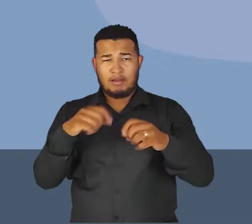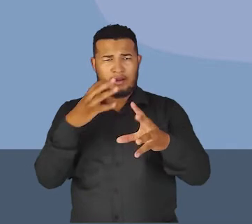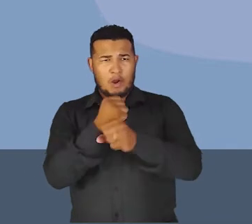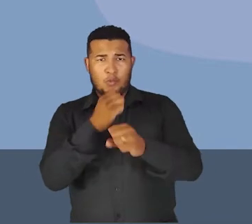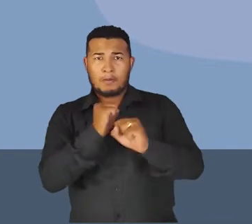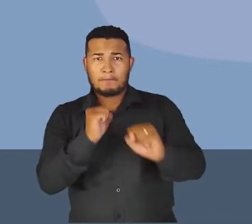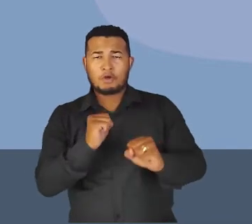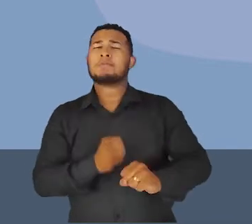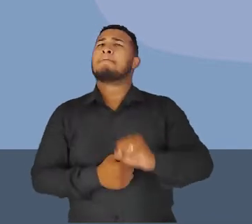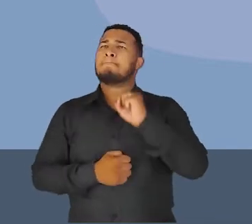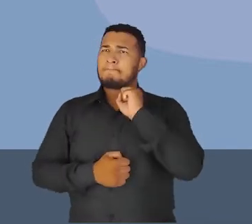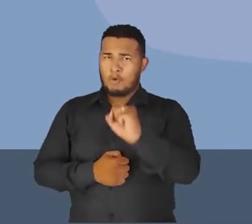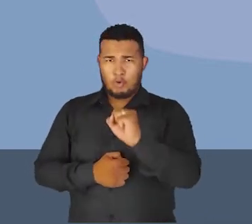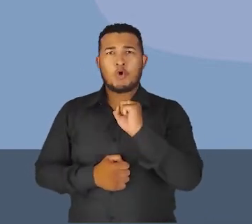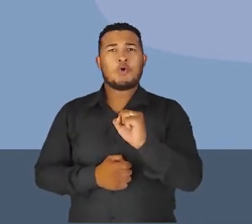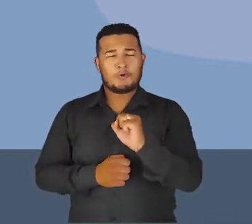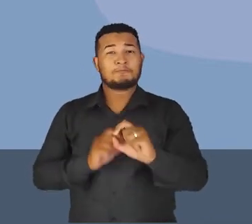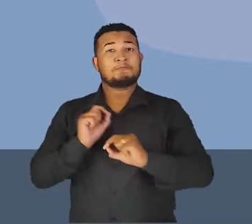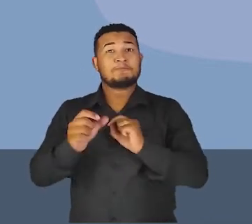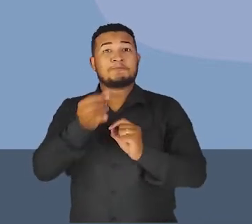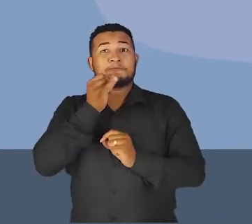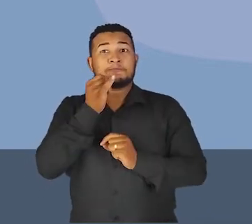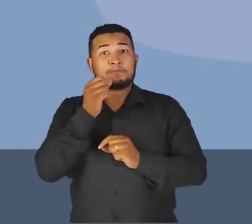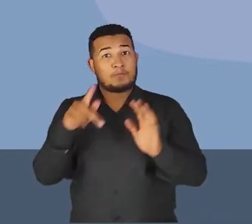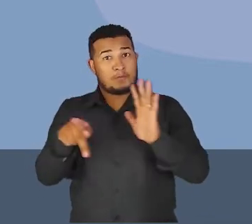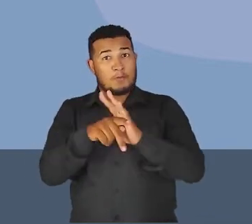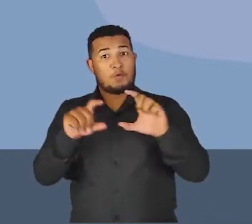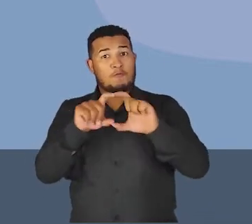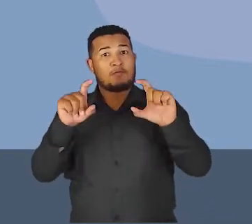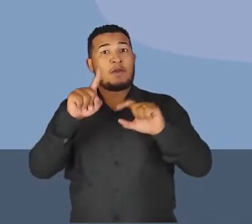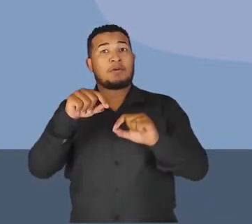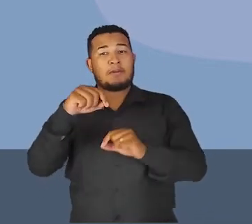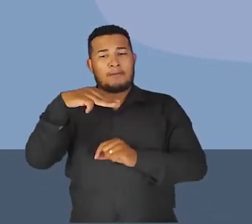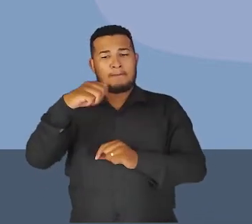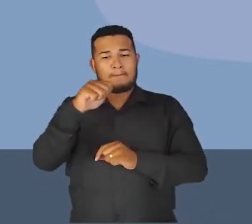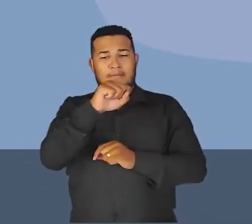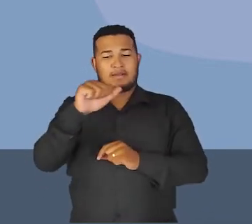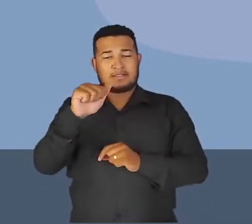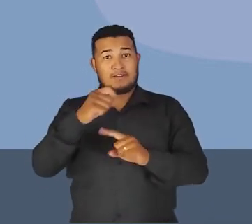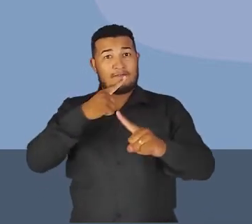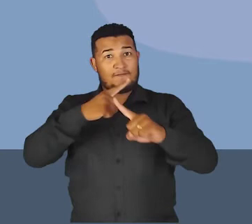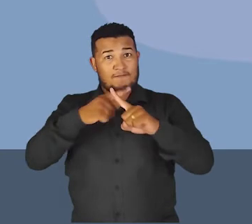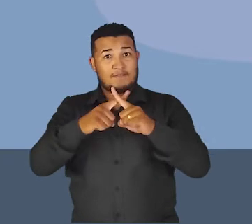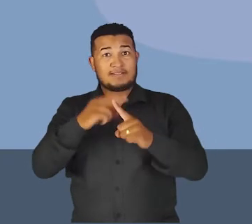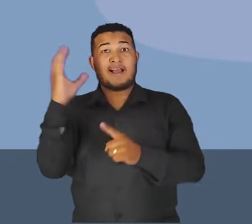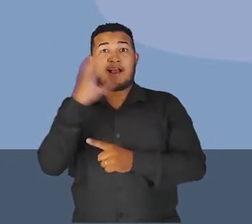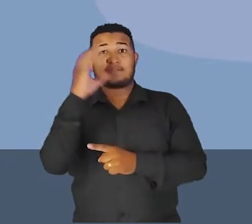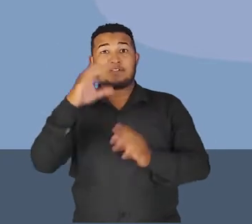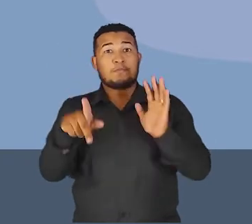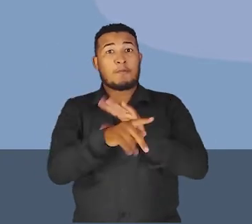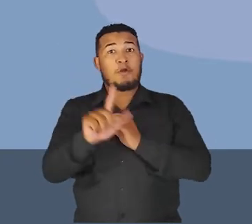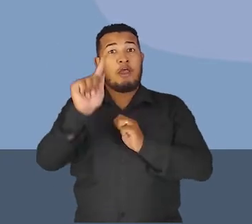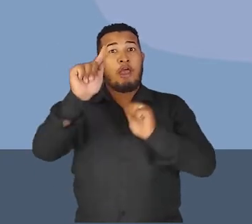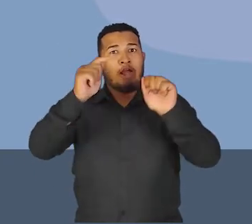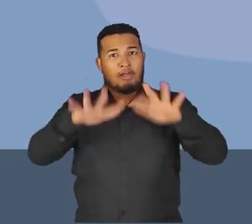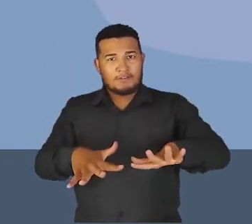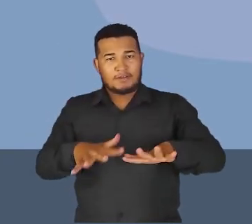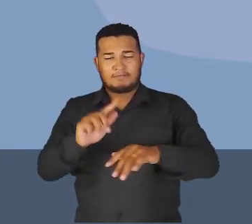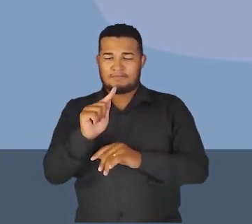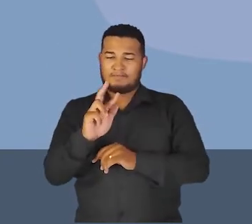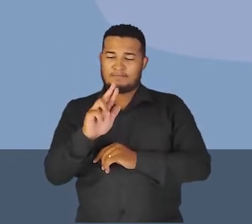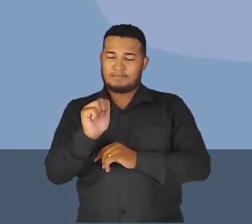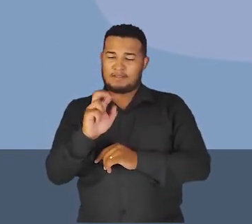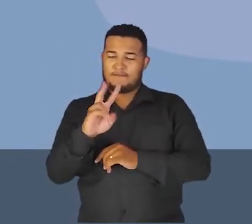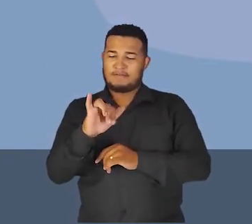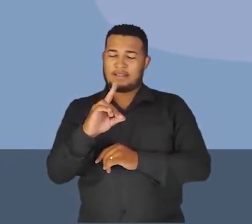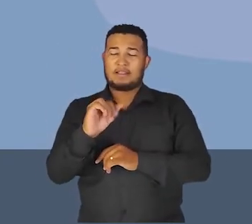Podemos. O módulo da força-peso, na realidade, é massa vezes aceleração da gravidade. Nesse caso, está ali para vocês, ó. A massa